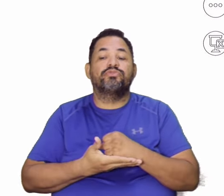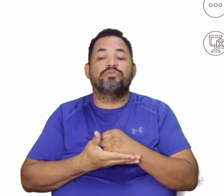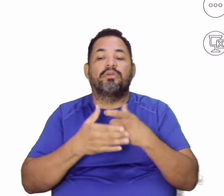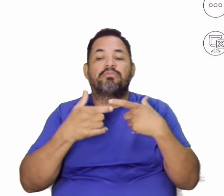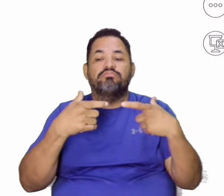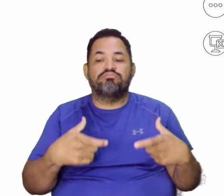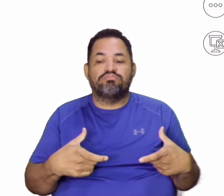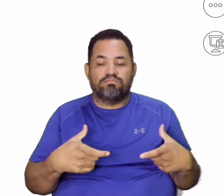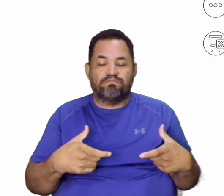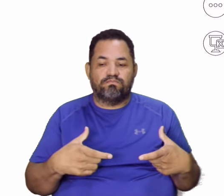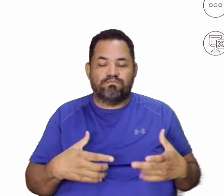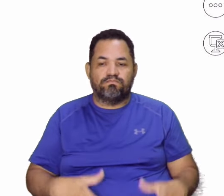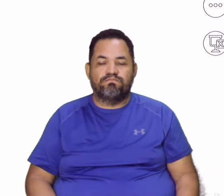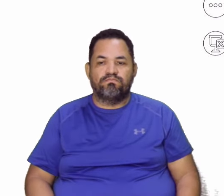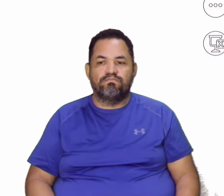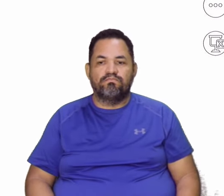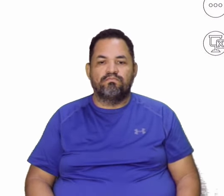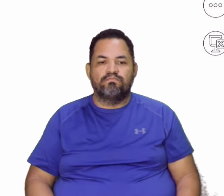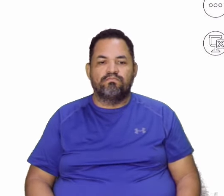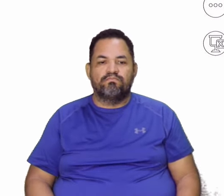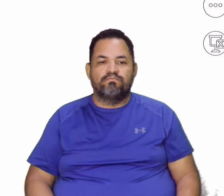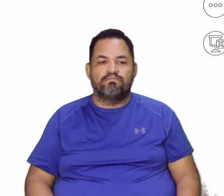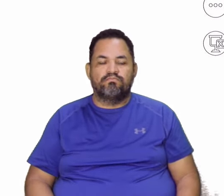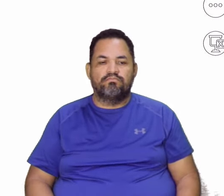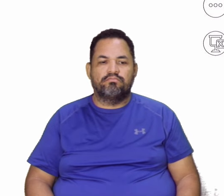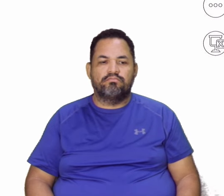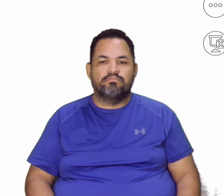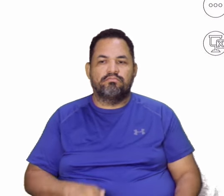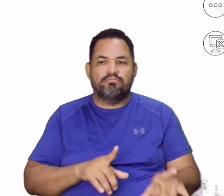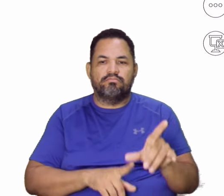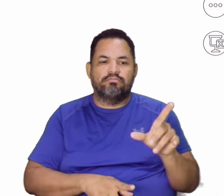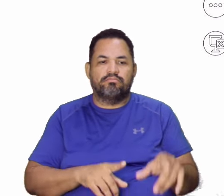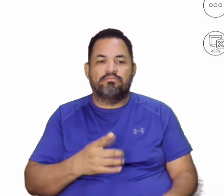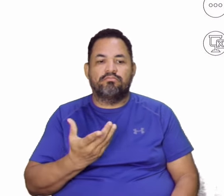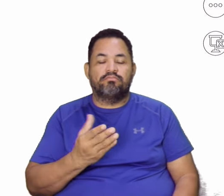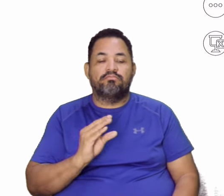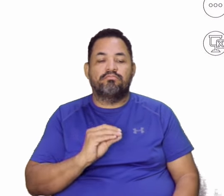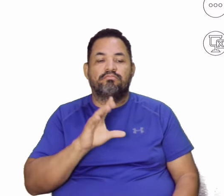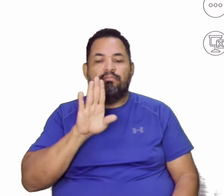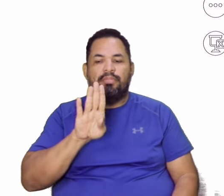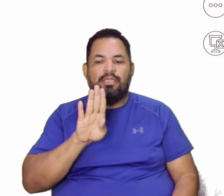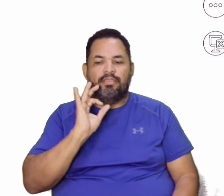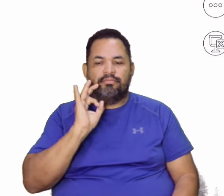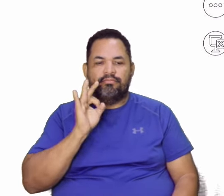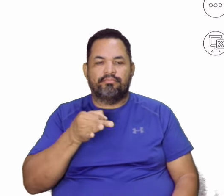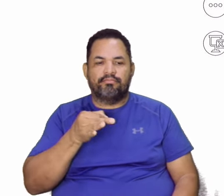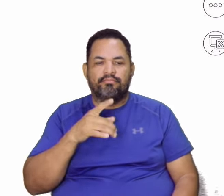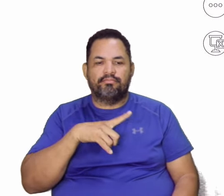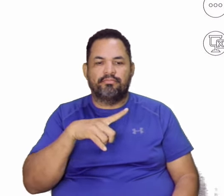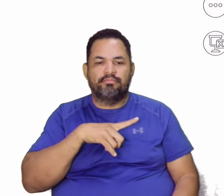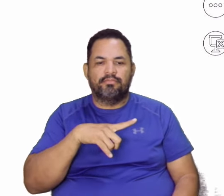gente então Esquece então Só nos resta a letra b a presença de parques e áreas verdes